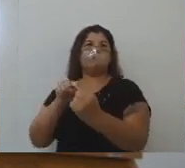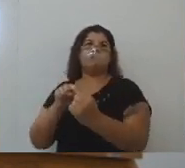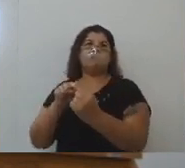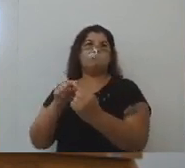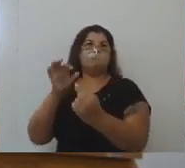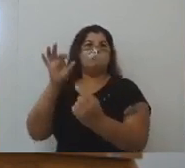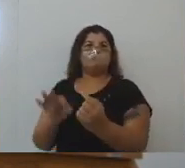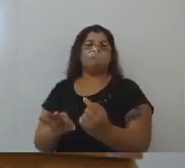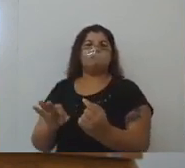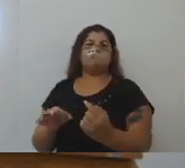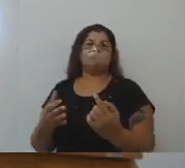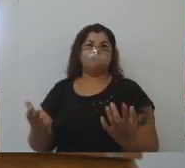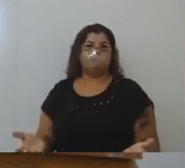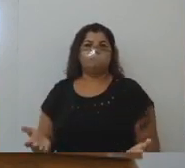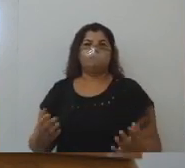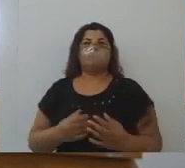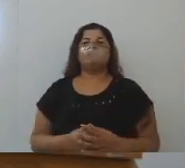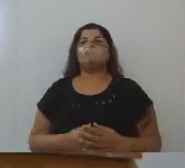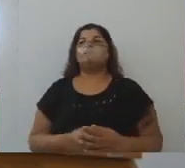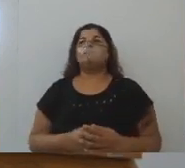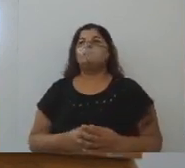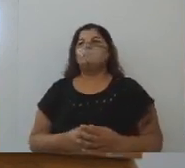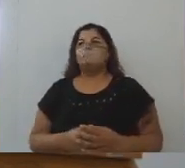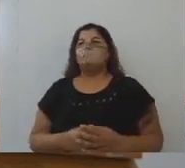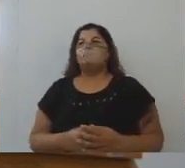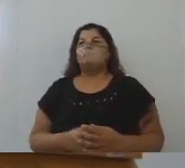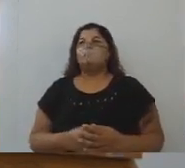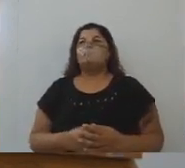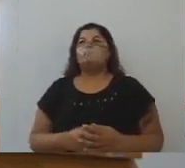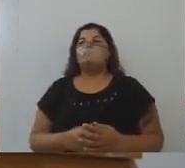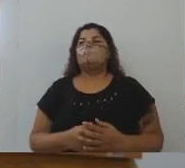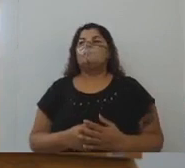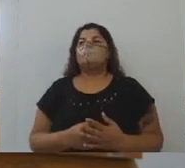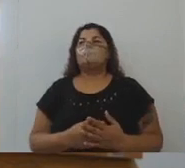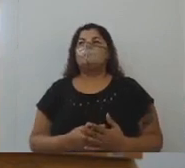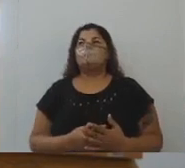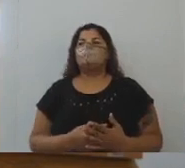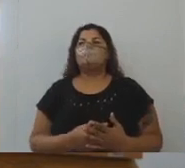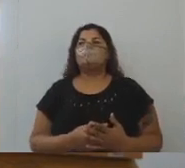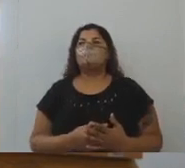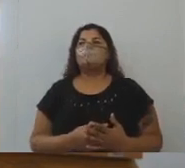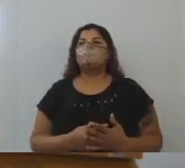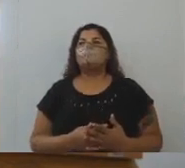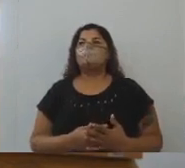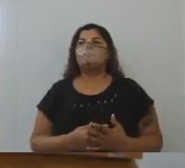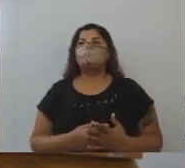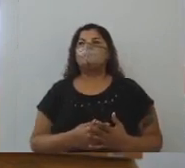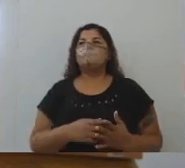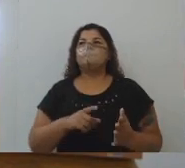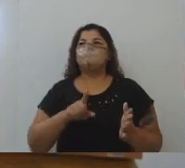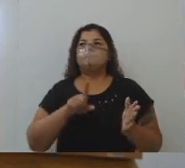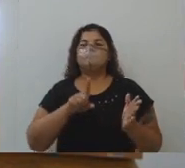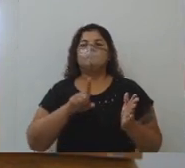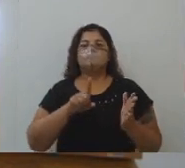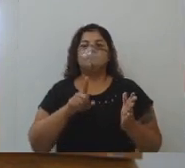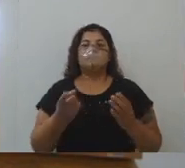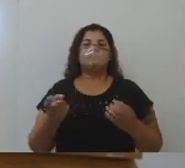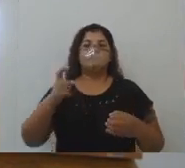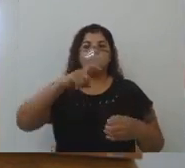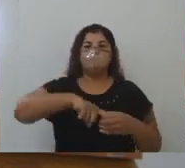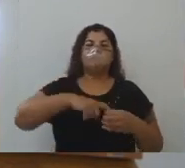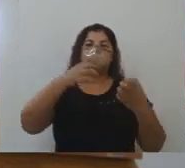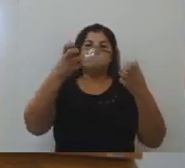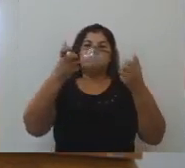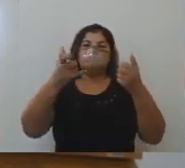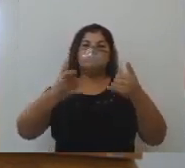gente tem uma outra pergunta, certo? E a outra pergunta não tá. Mas aí a gente vai voltar a